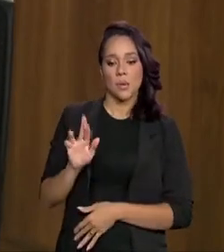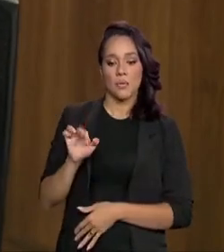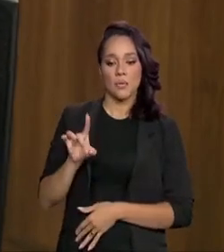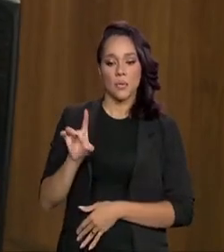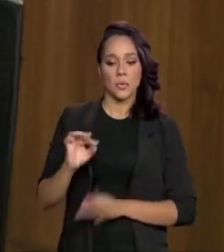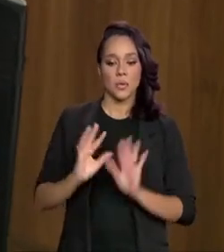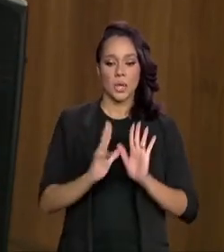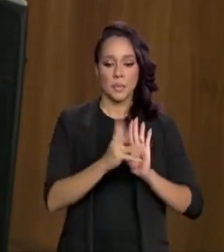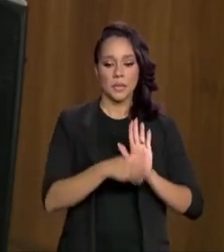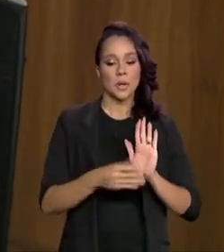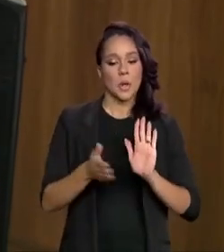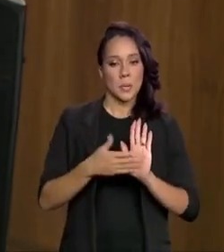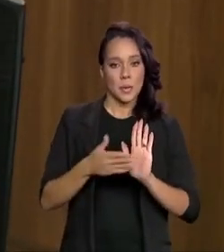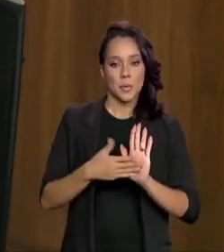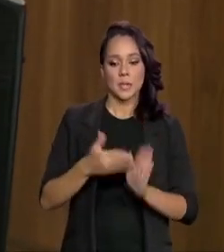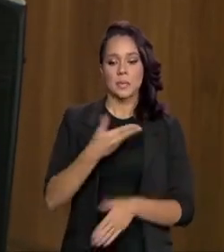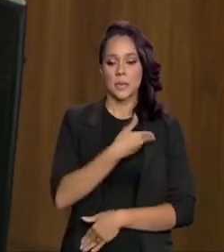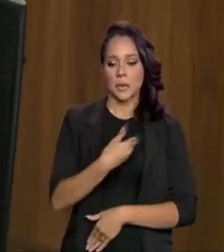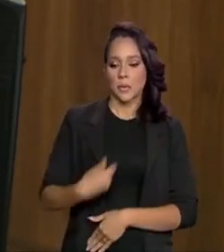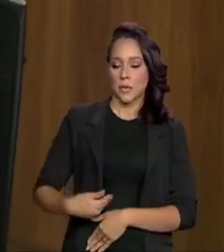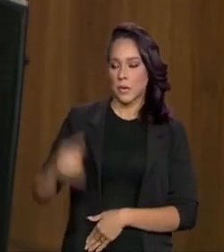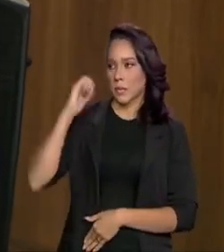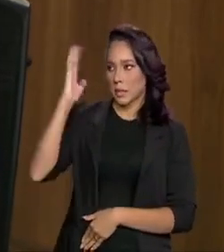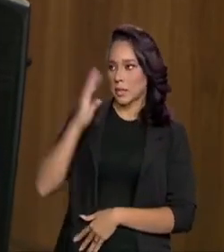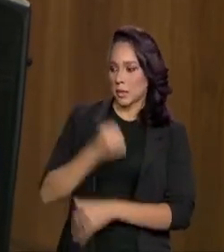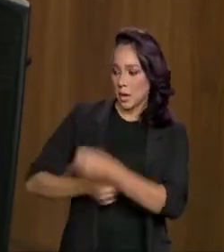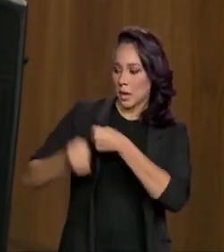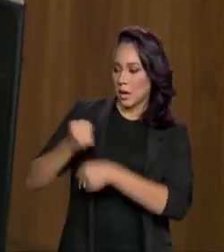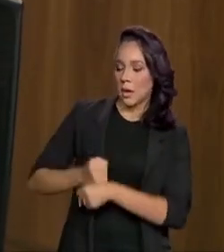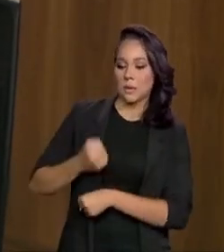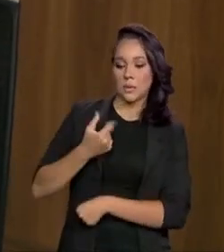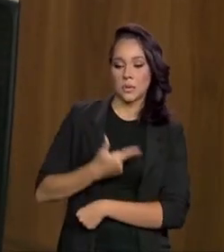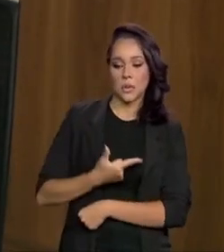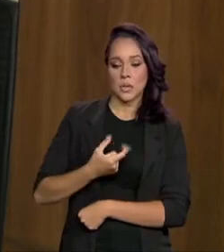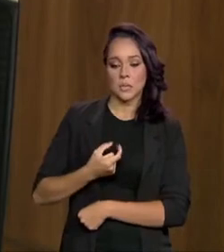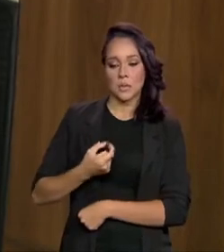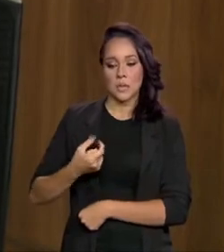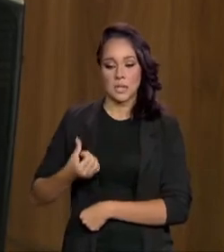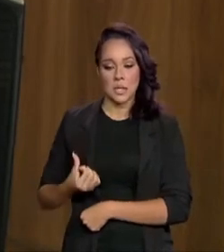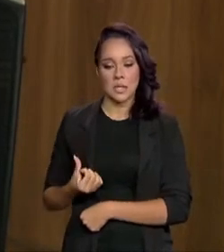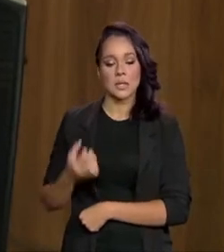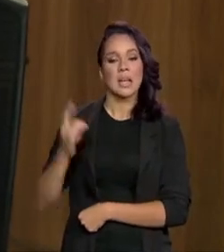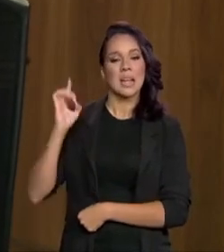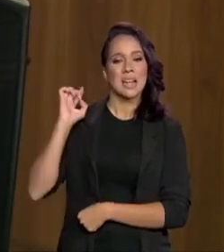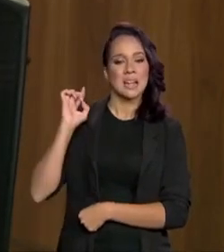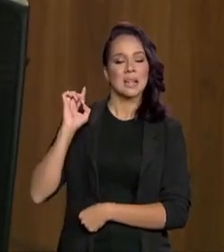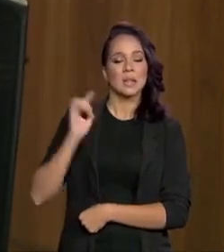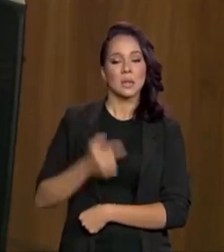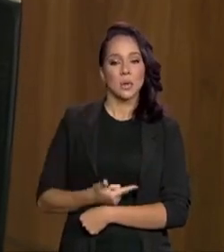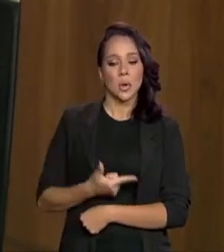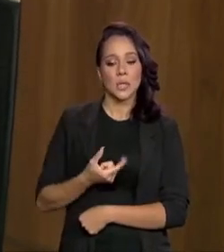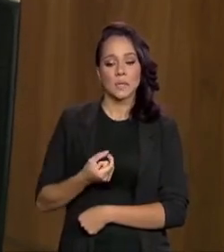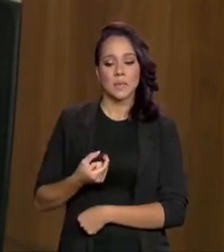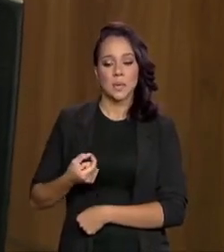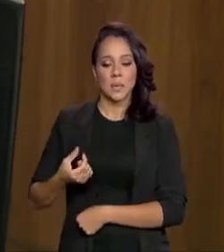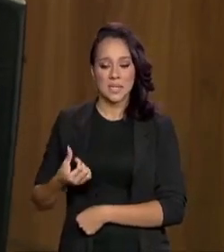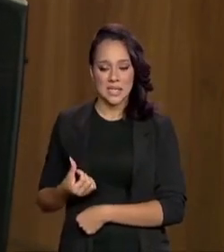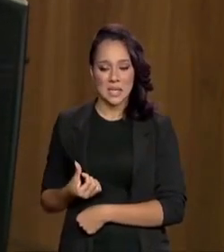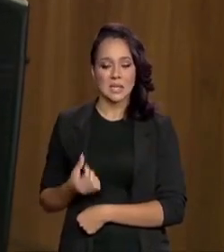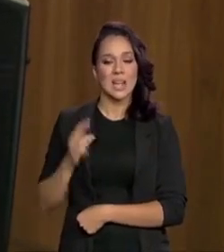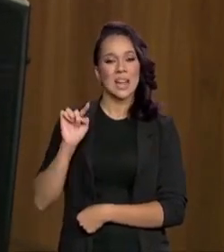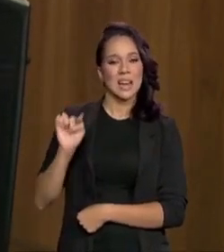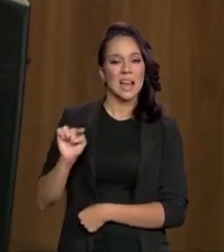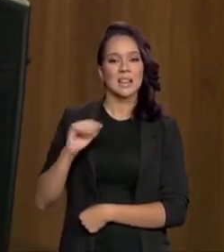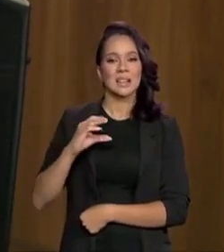aqui, foi proposto pelo governo brasileiro em 2006, na COP12, lá em Nairobi, e visando